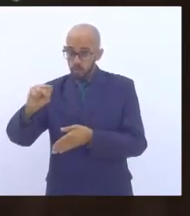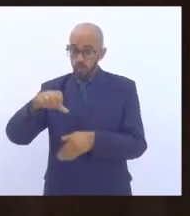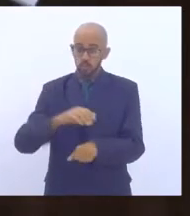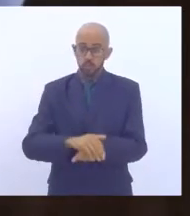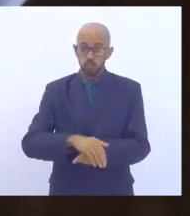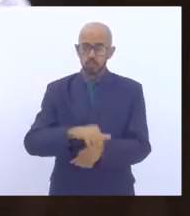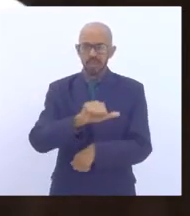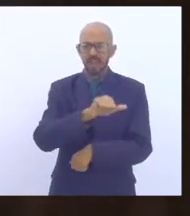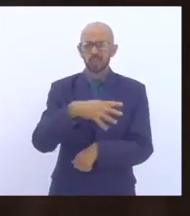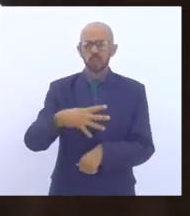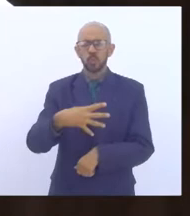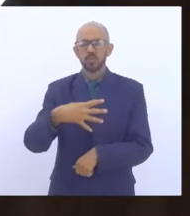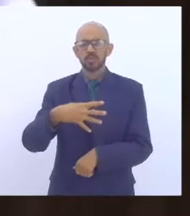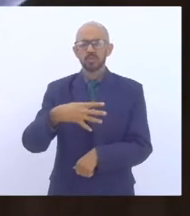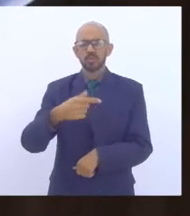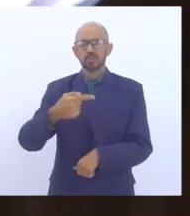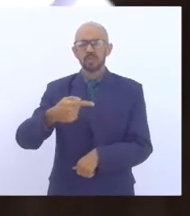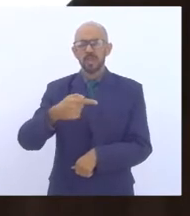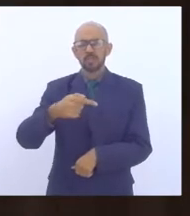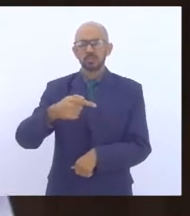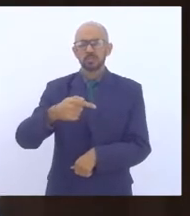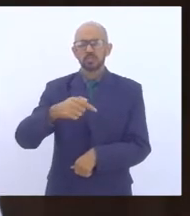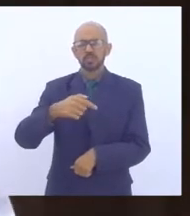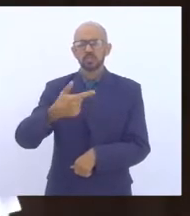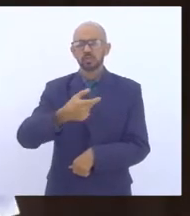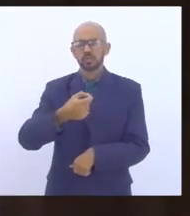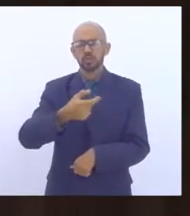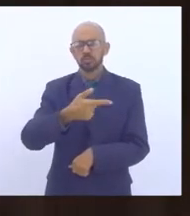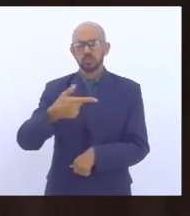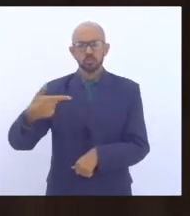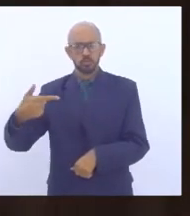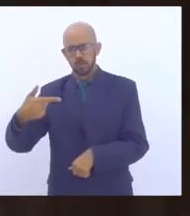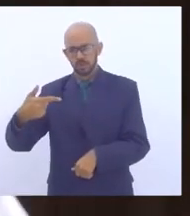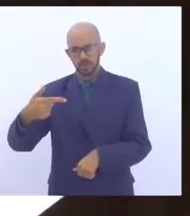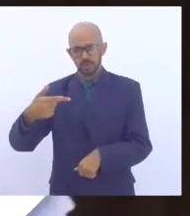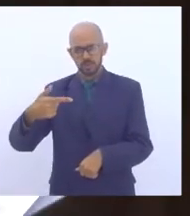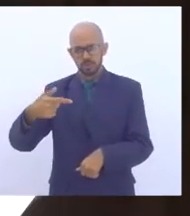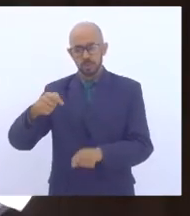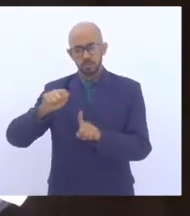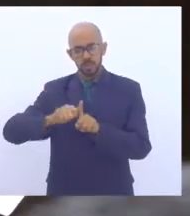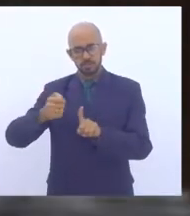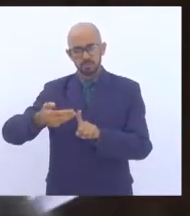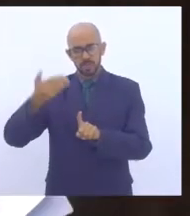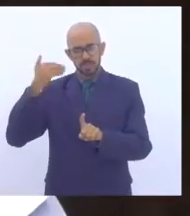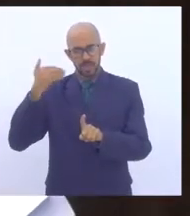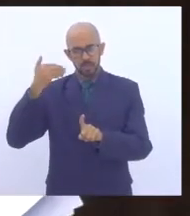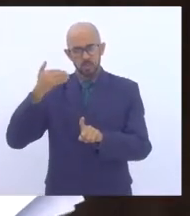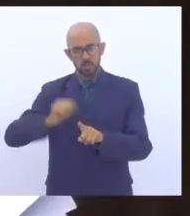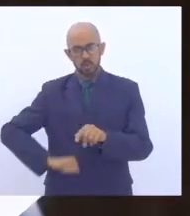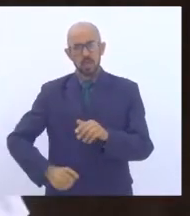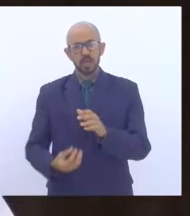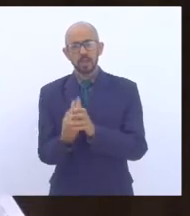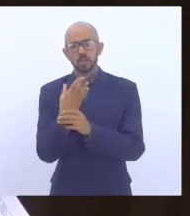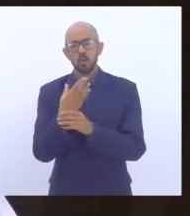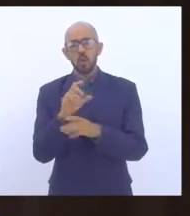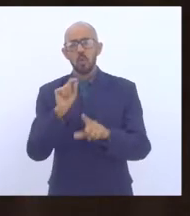14 do set de 22 Vai fazer um mês ela decretou